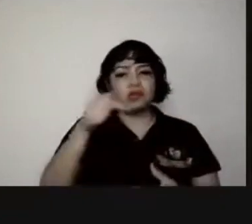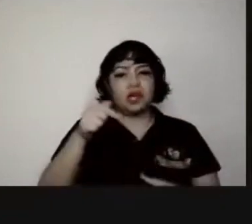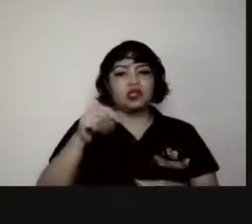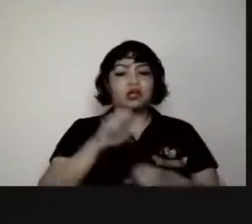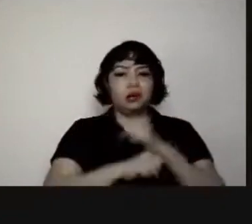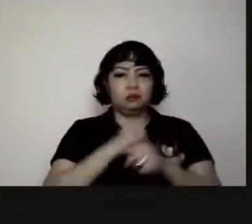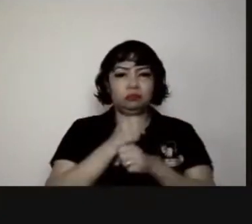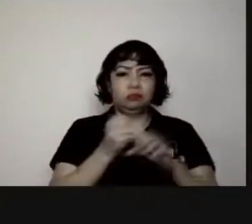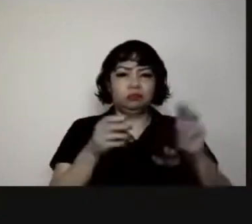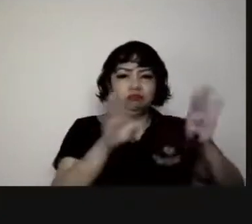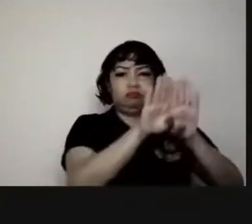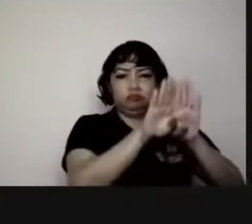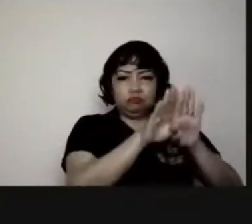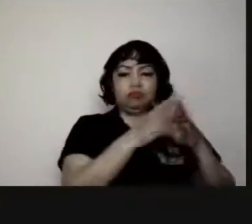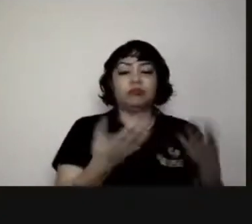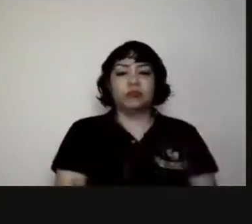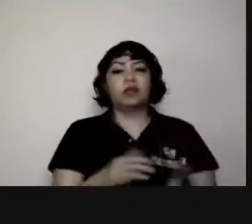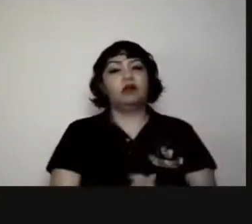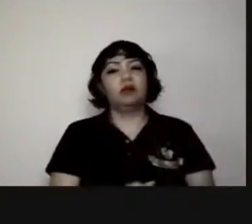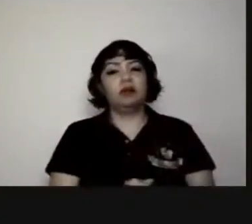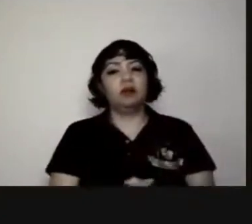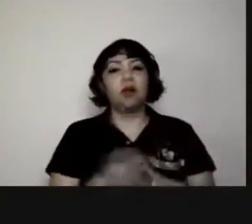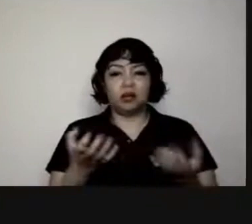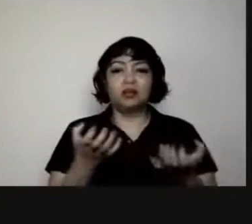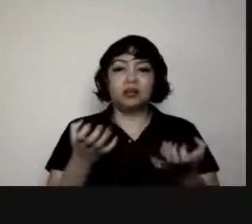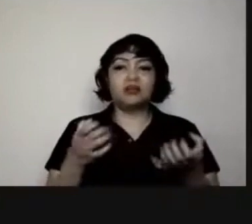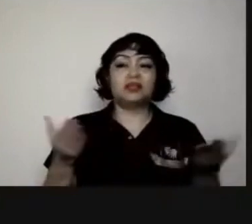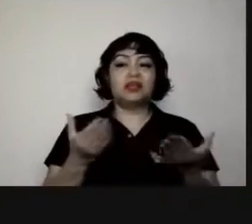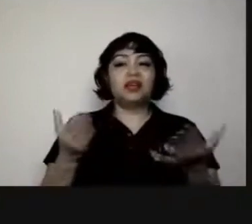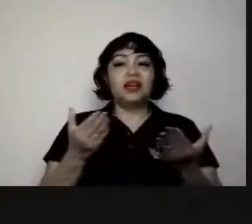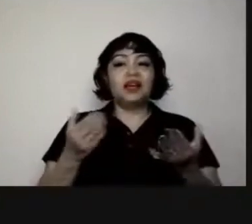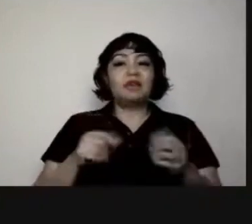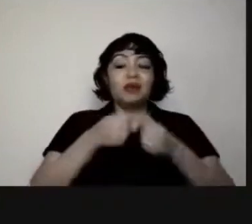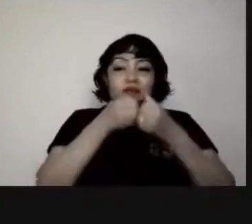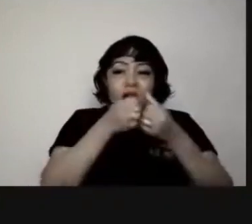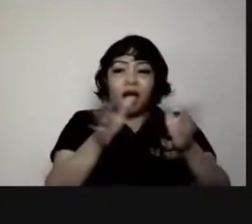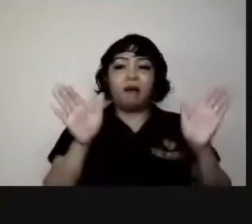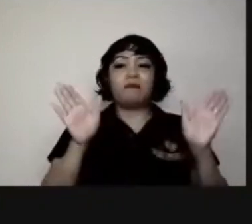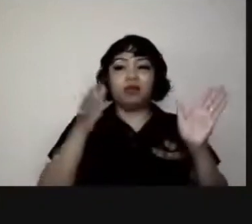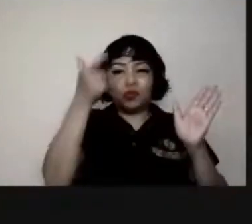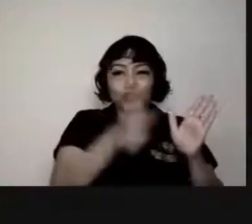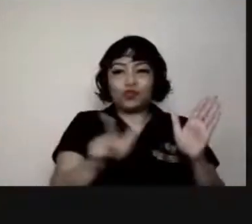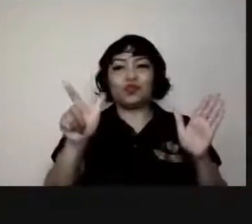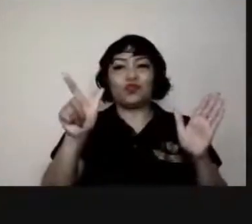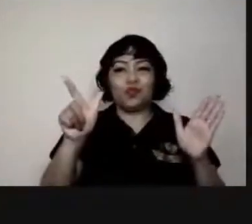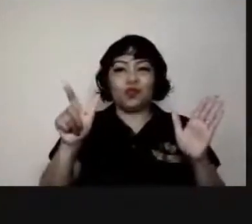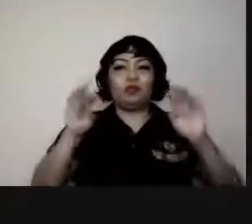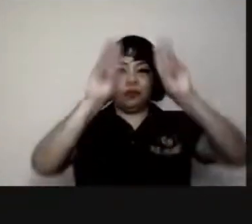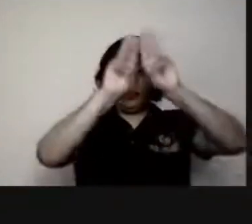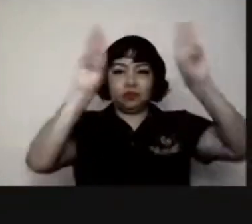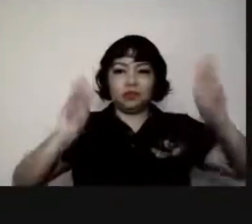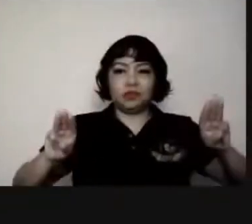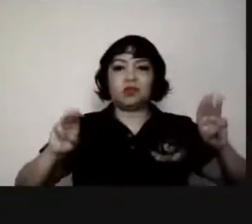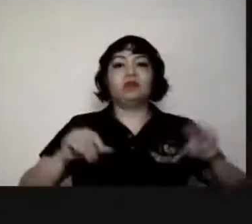eles quiseram fazer esse momento porque da reabertura, né? Museu do Ipiranga, tá,